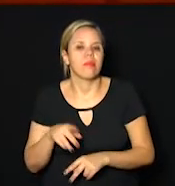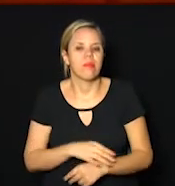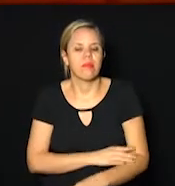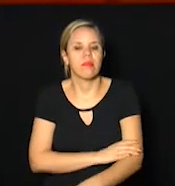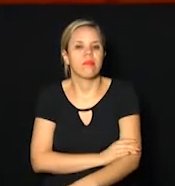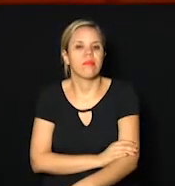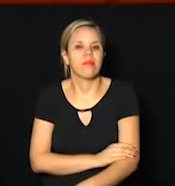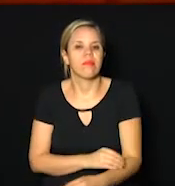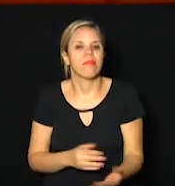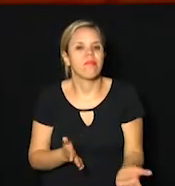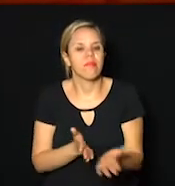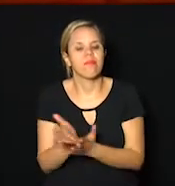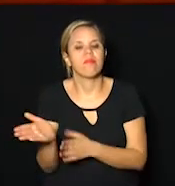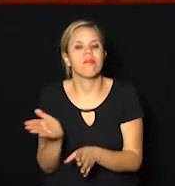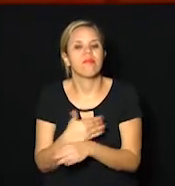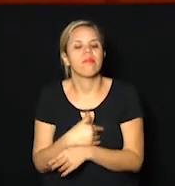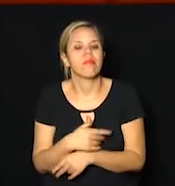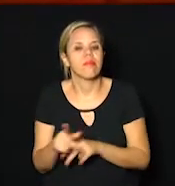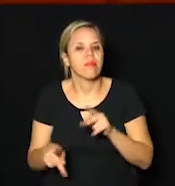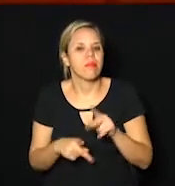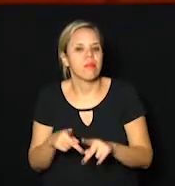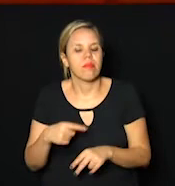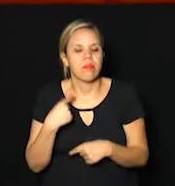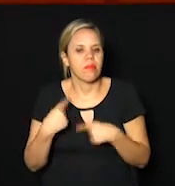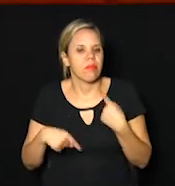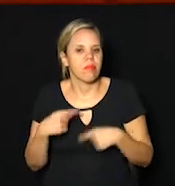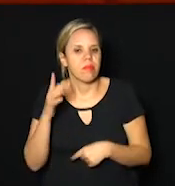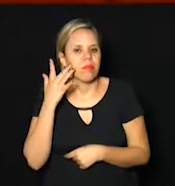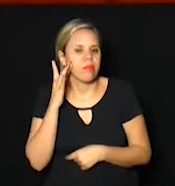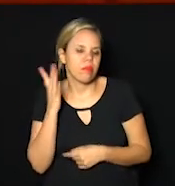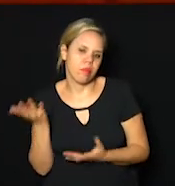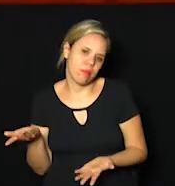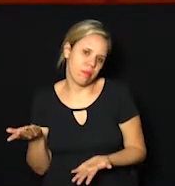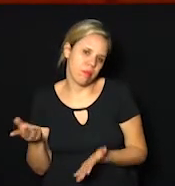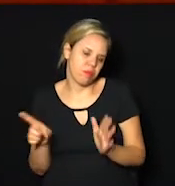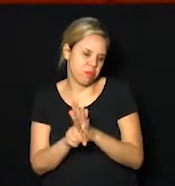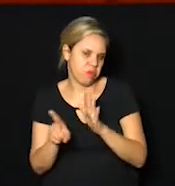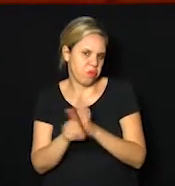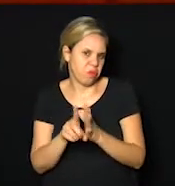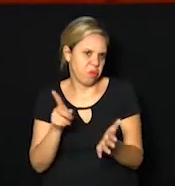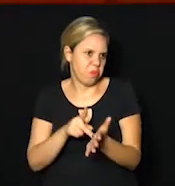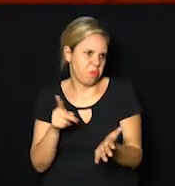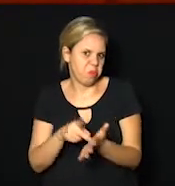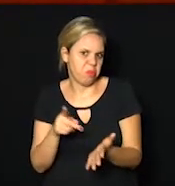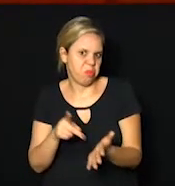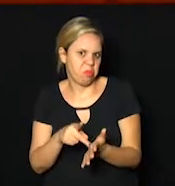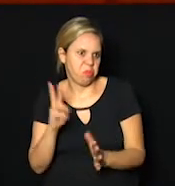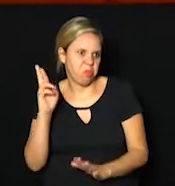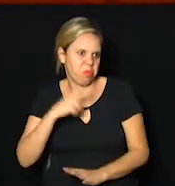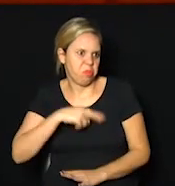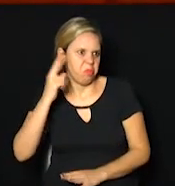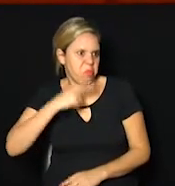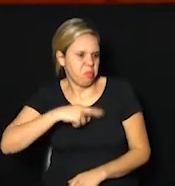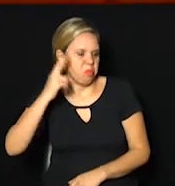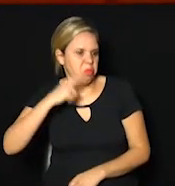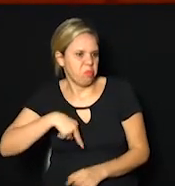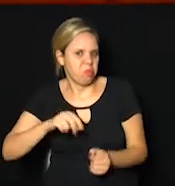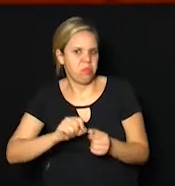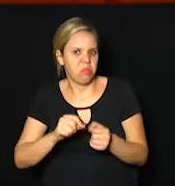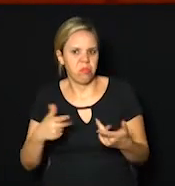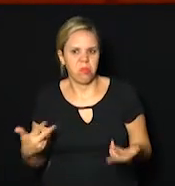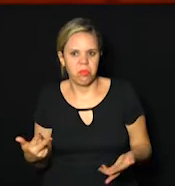perdido muito, né? Aqueles políticos que acham que são donos da verdade, que são aqueles caras que vão fazer as